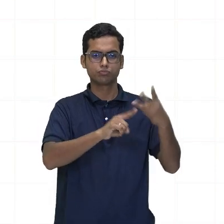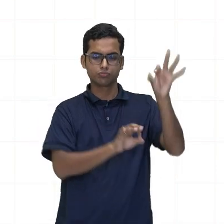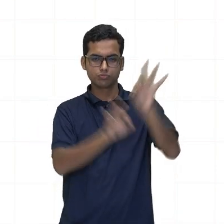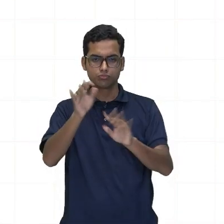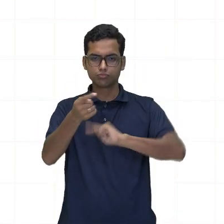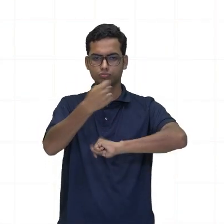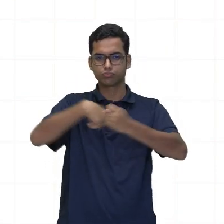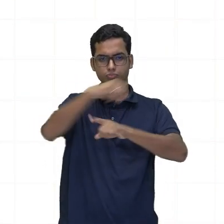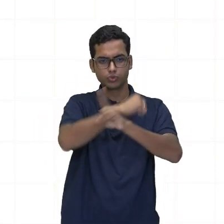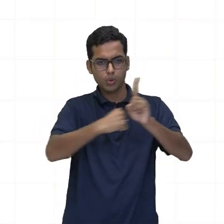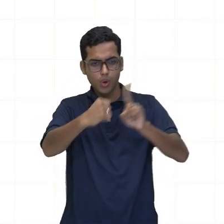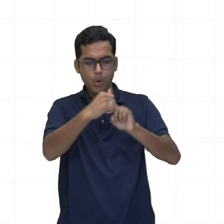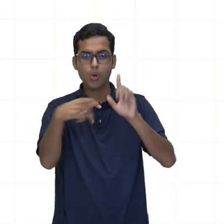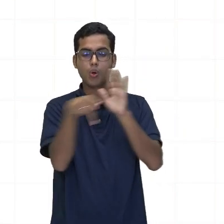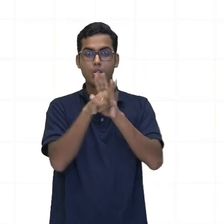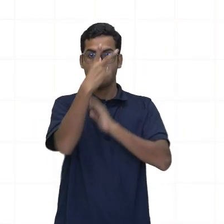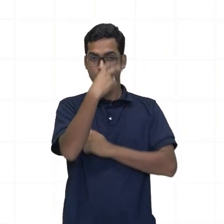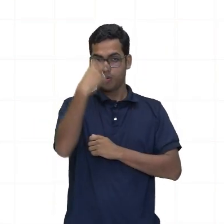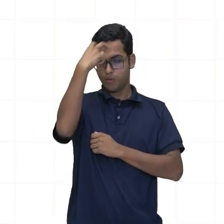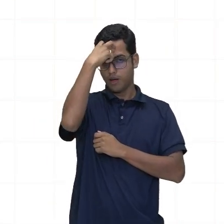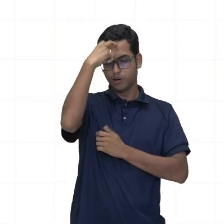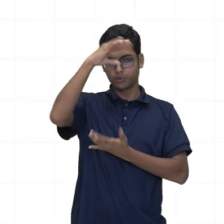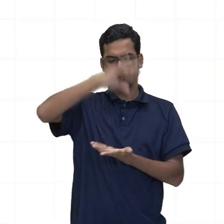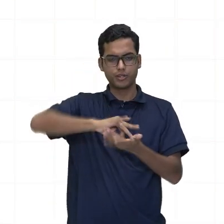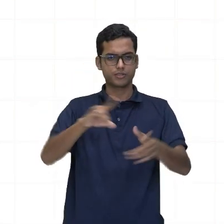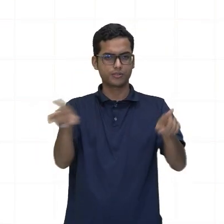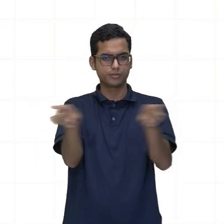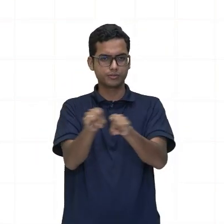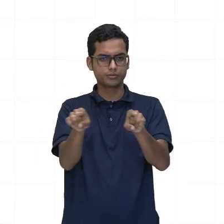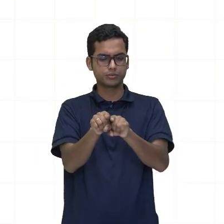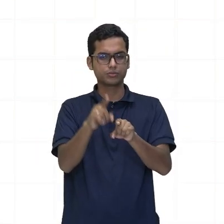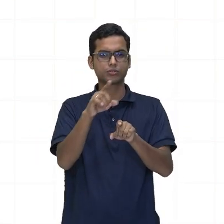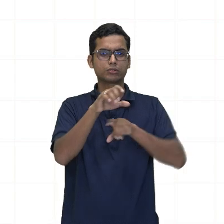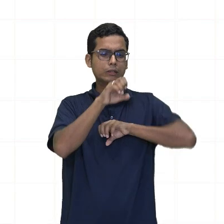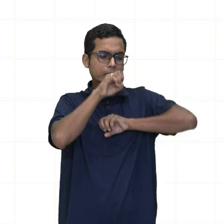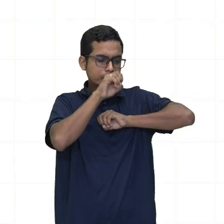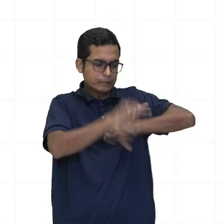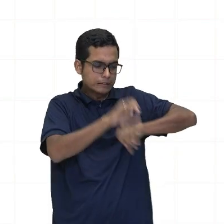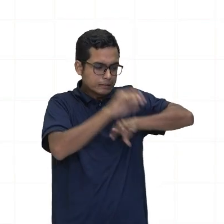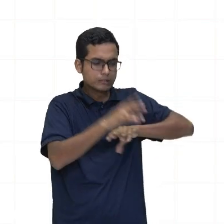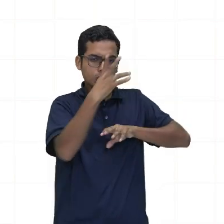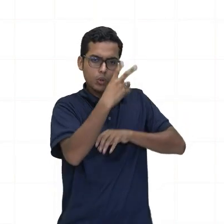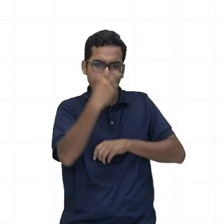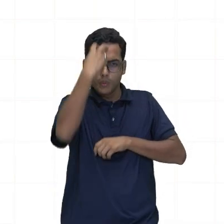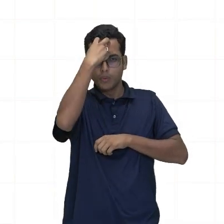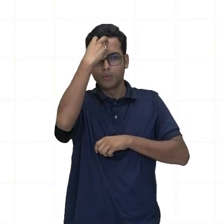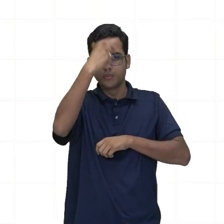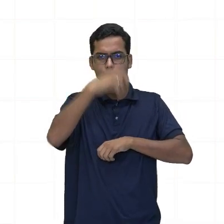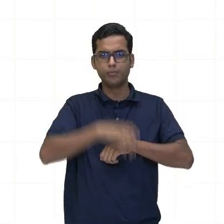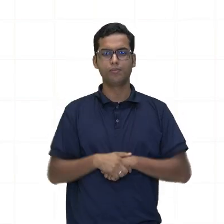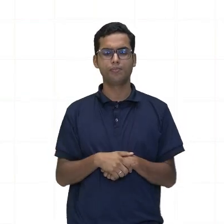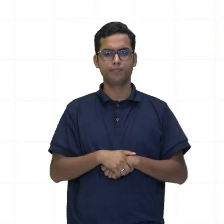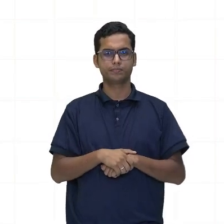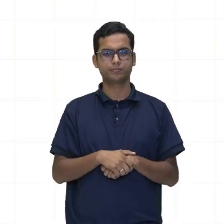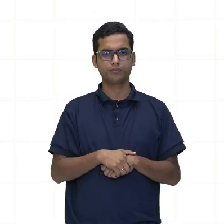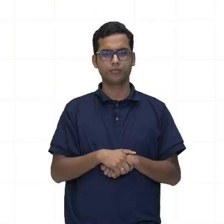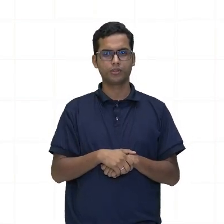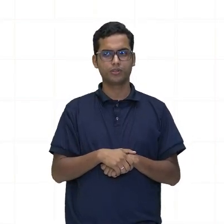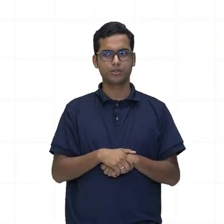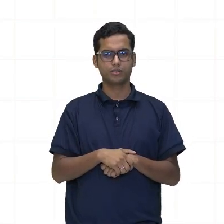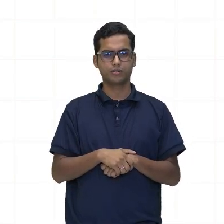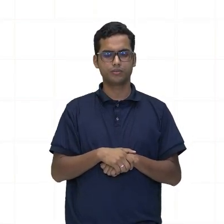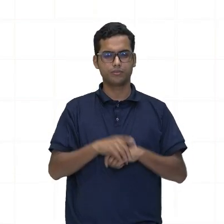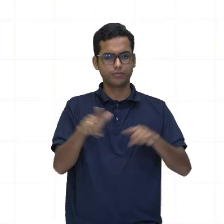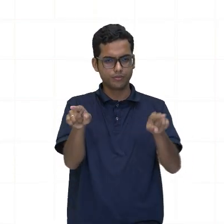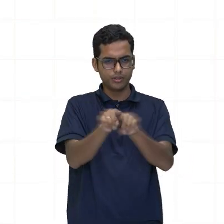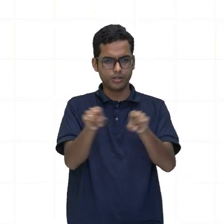de aculturação. E também produtos americanos foram levados para a Europa, tais como batata,